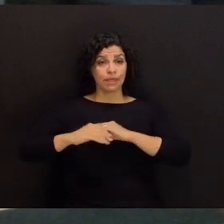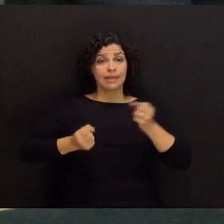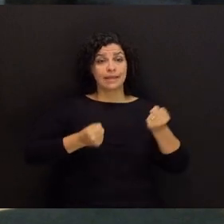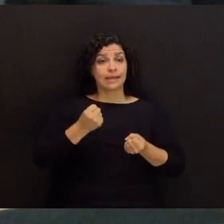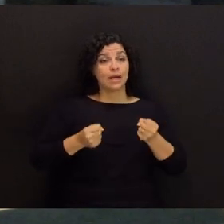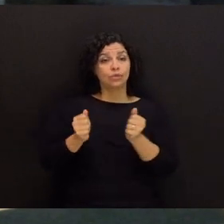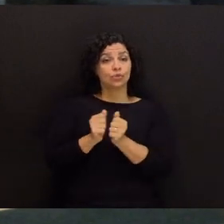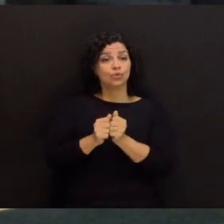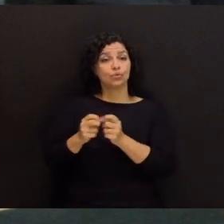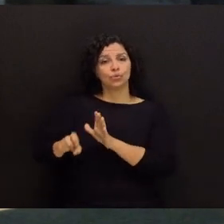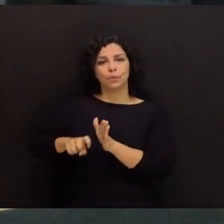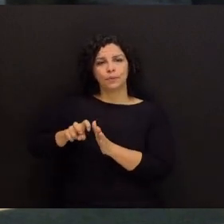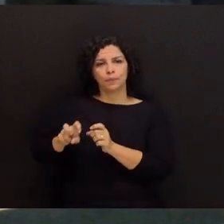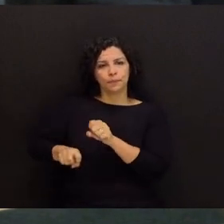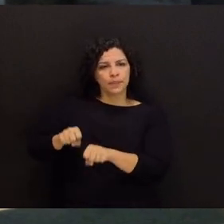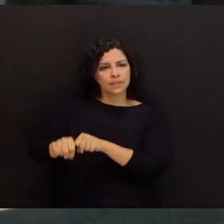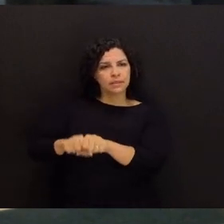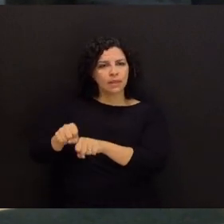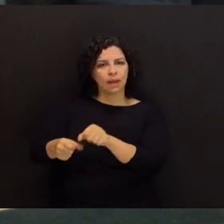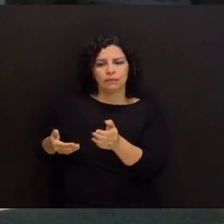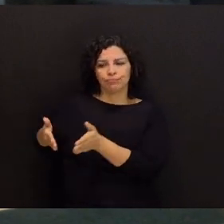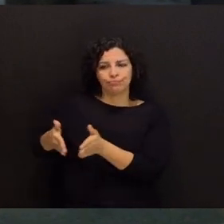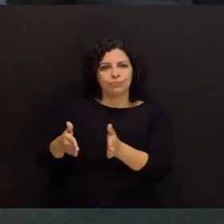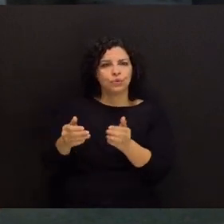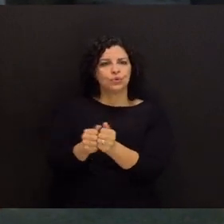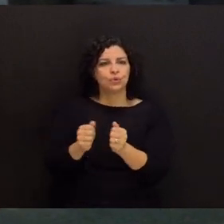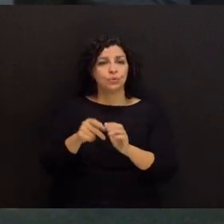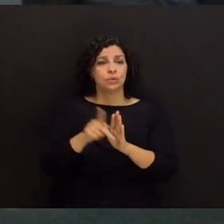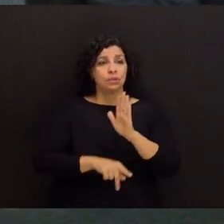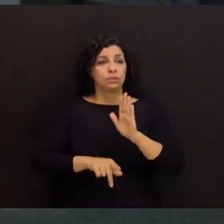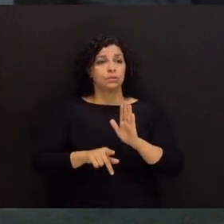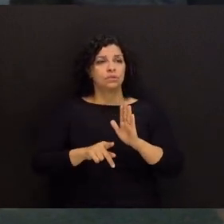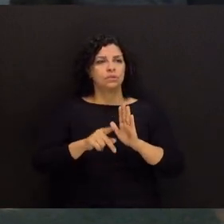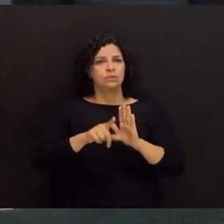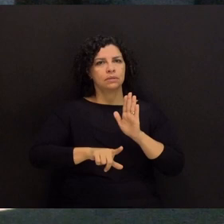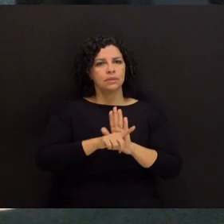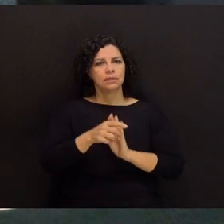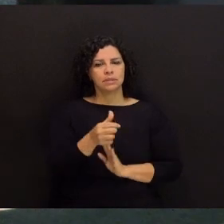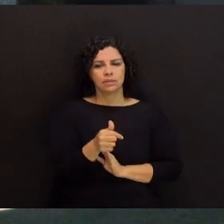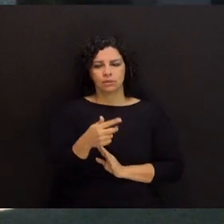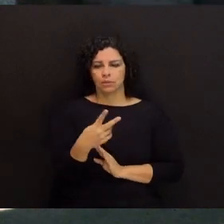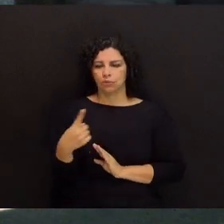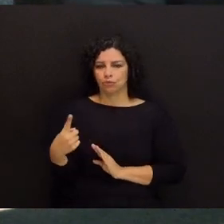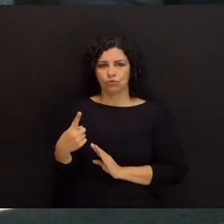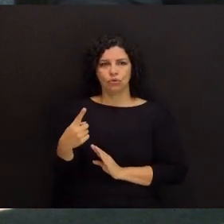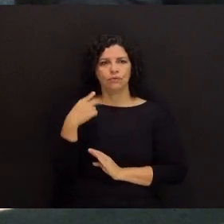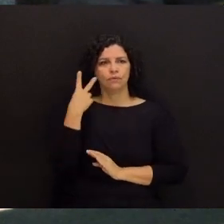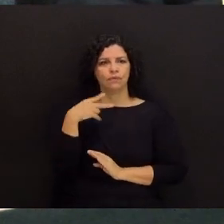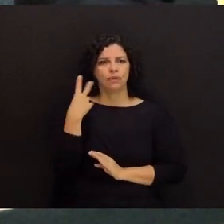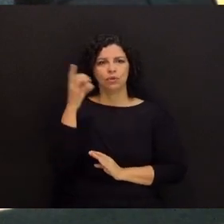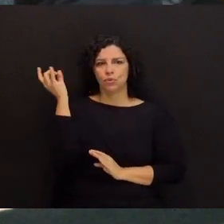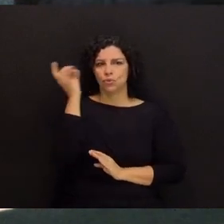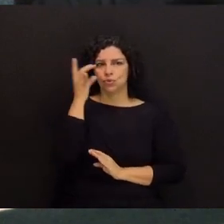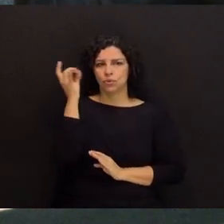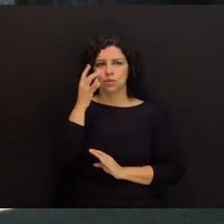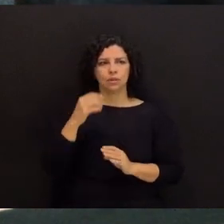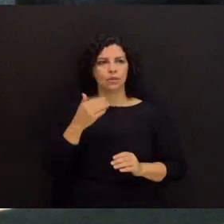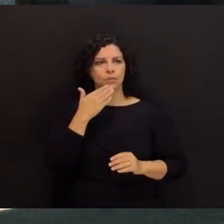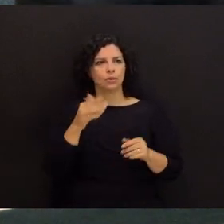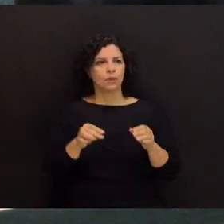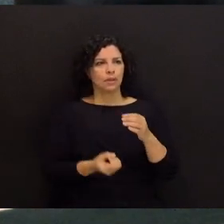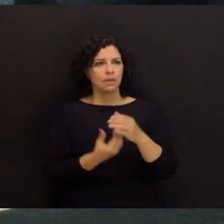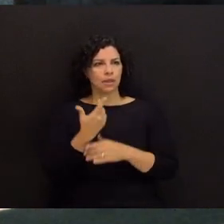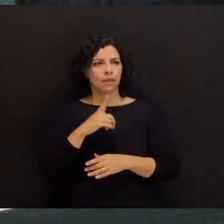do Município de São José dos Pinhais projeto Lei 741 o Vereador Juliano Martins que